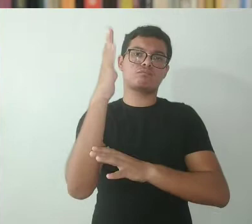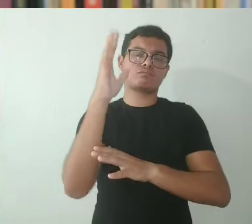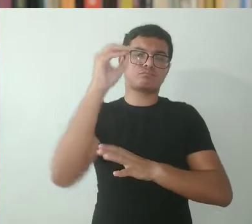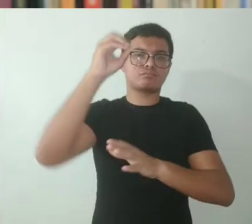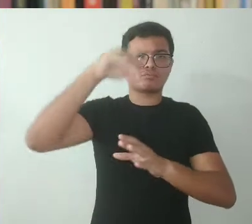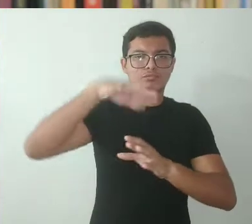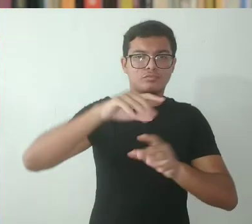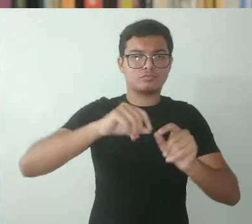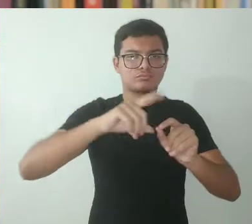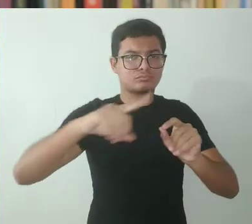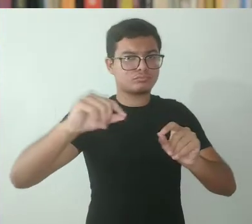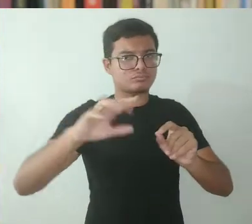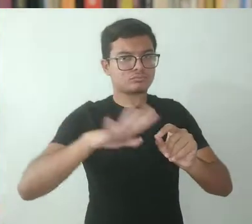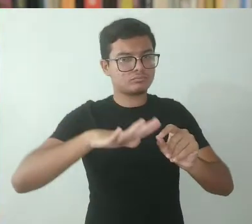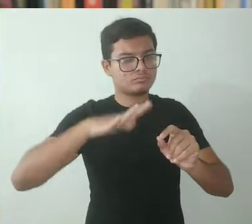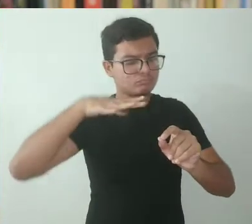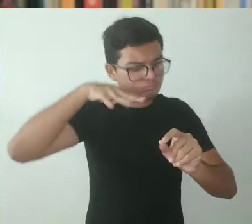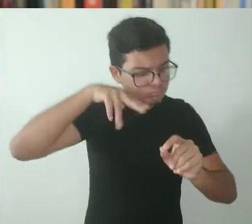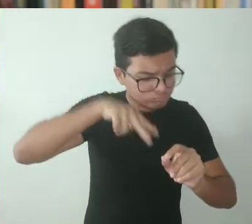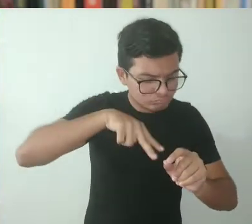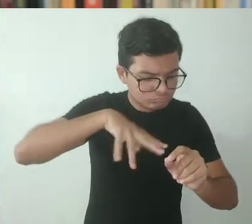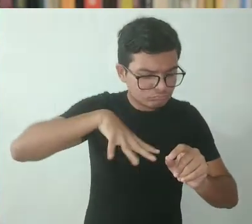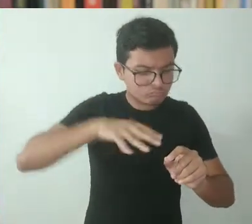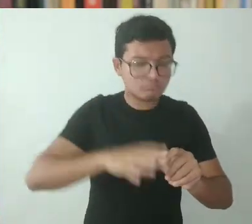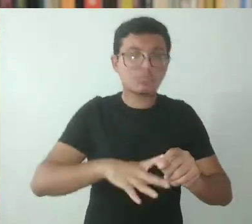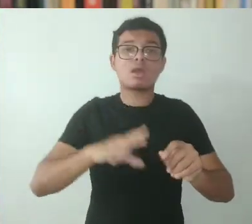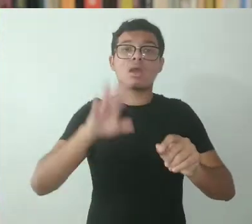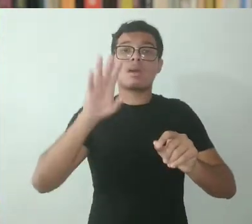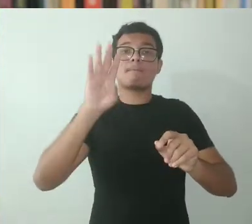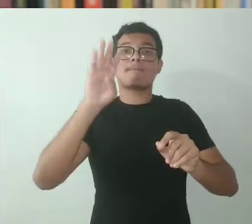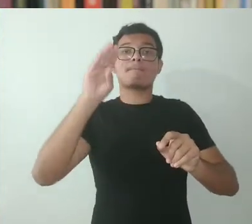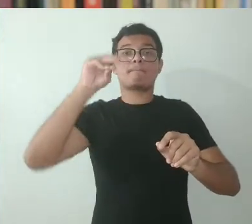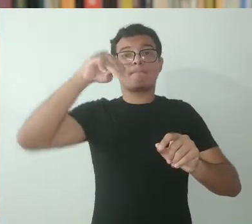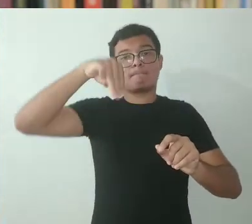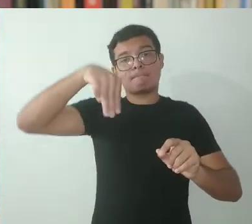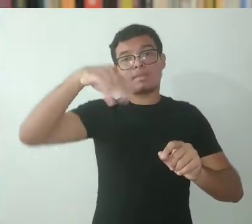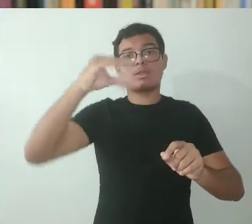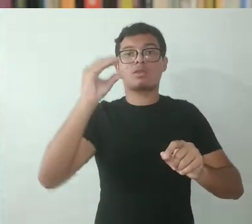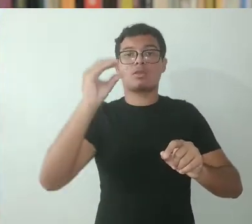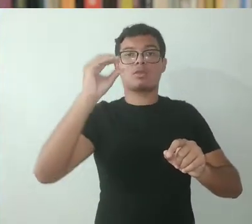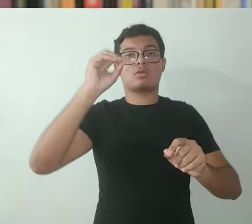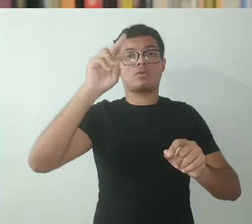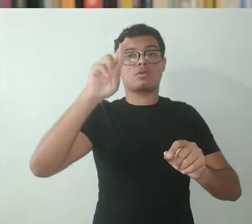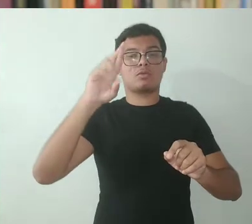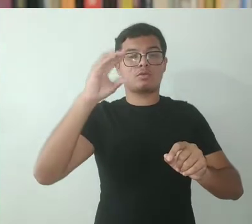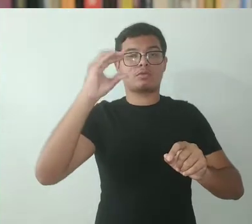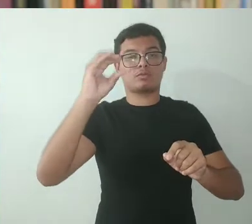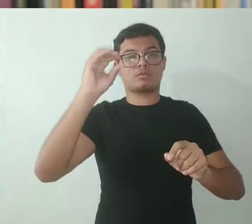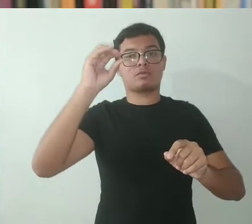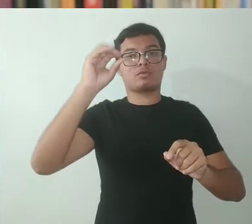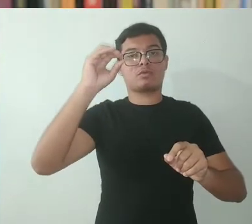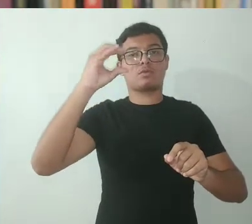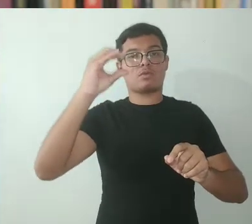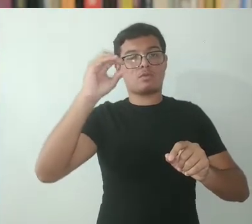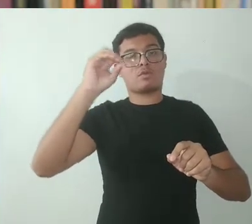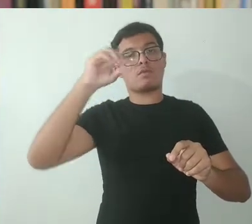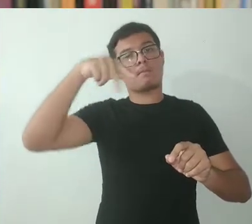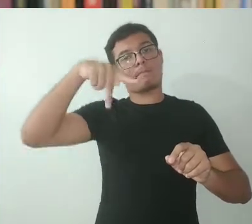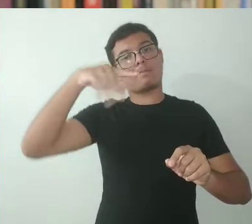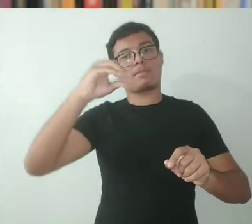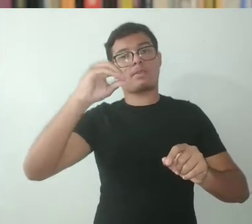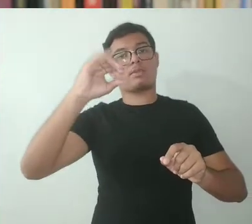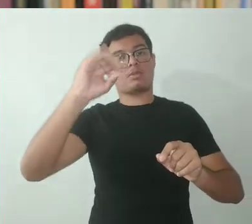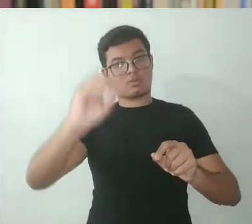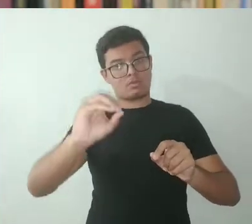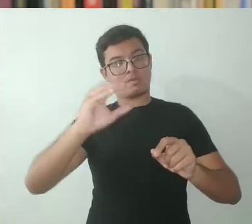conseguir enxergar com mais detalhes o que essas células estão querendo dizer. A estrutura dessa folha